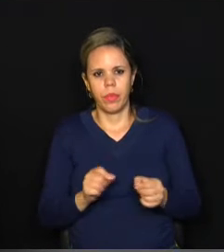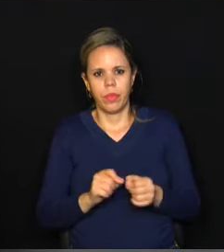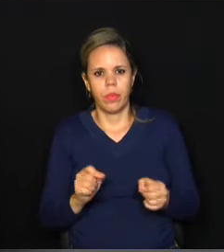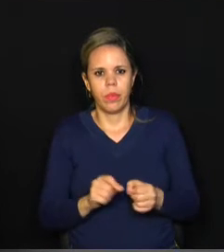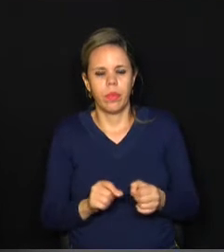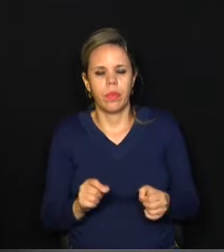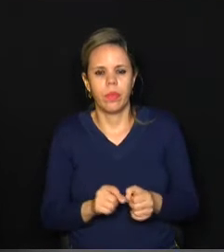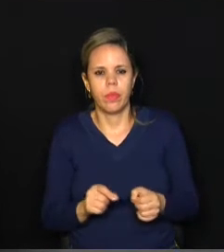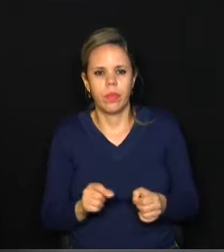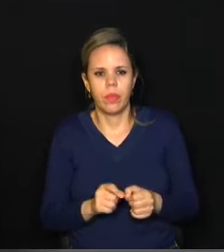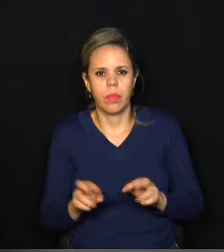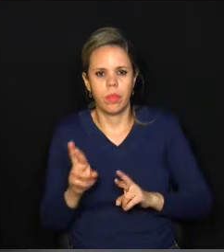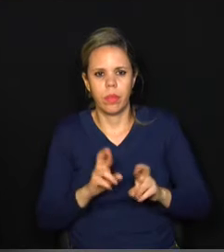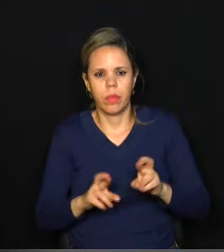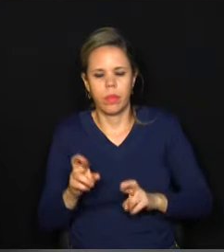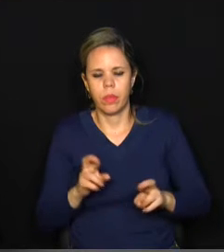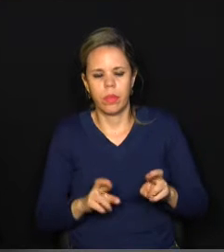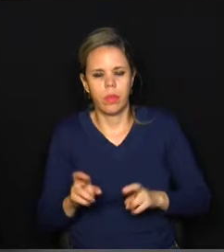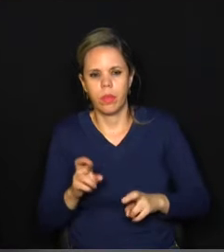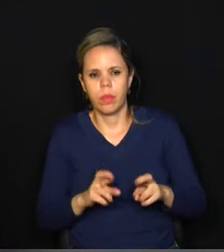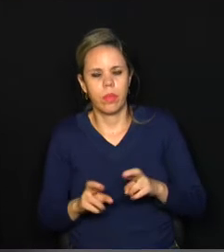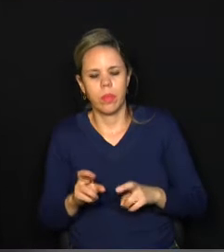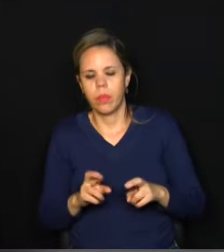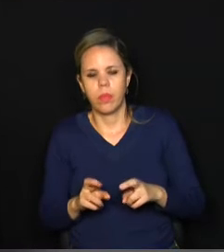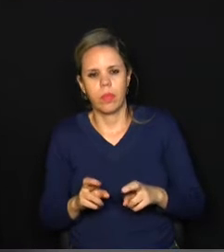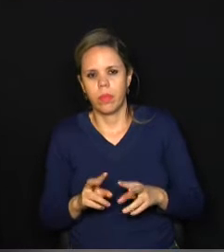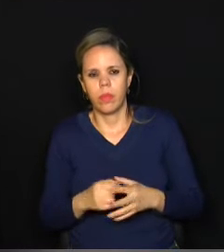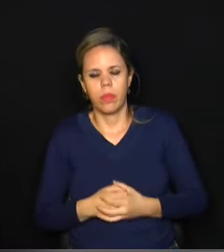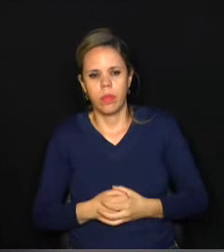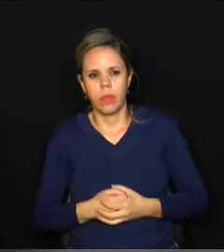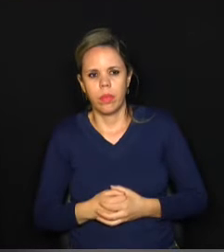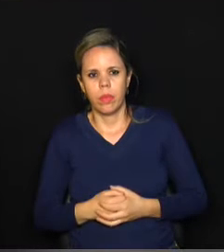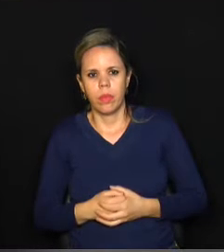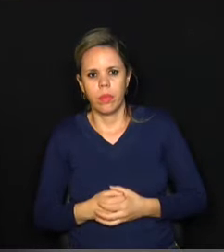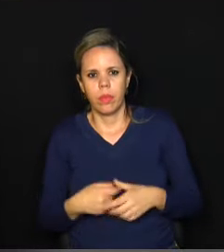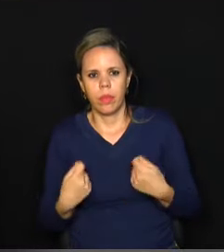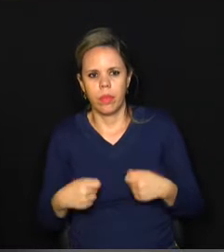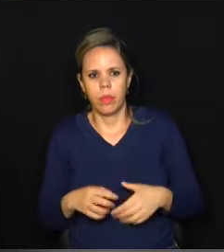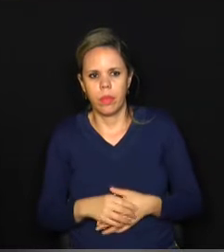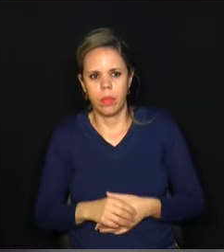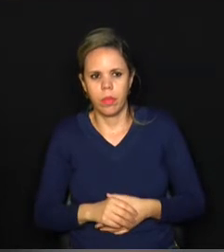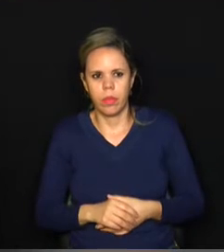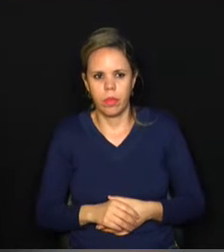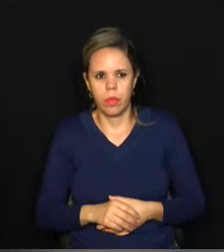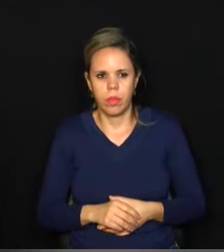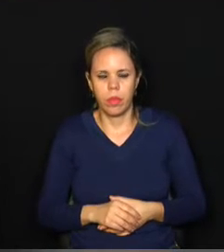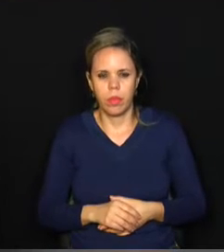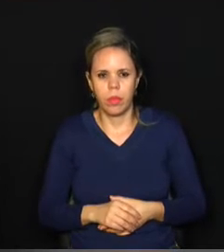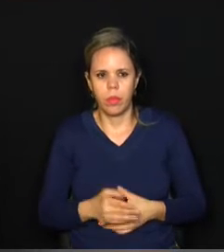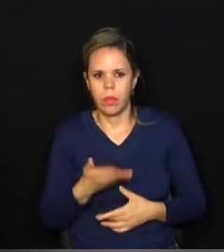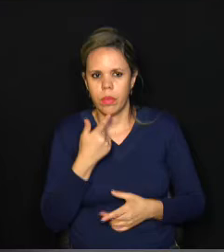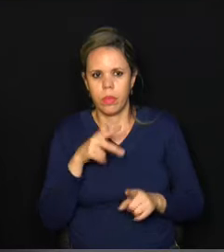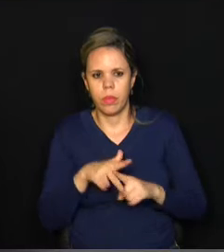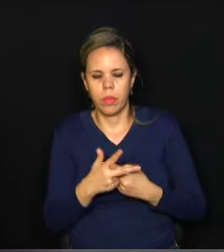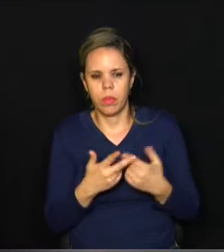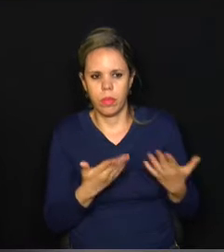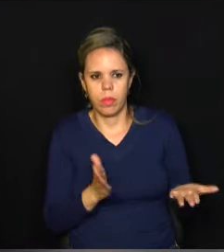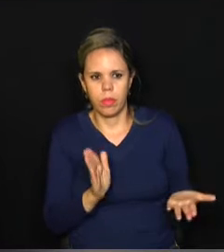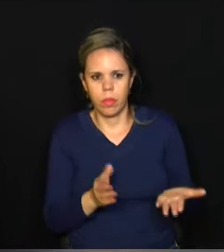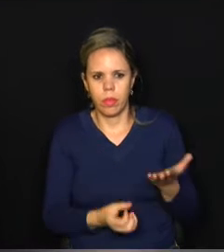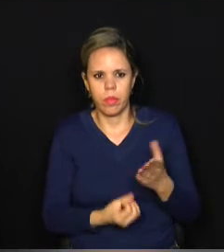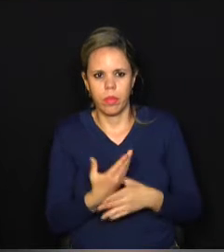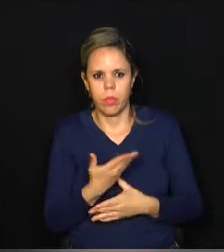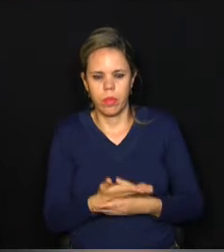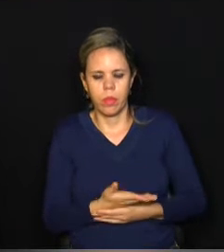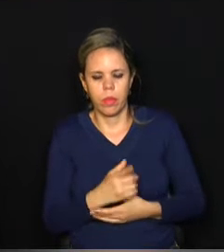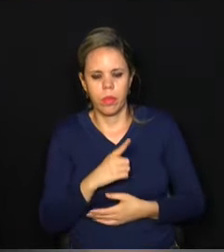uma verificação, uma notificação, enfim, aquilo que for necessário para remediar aquilo que já aconteceu. Isso